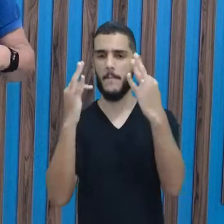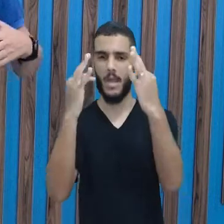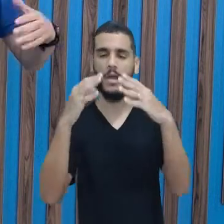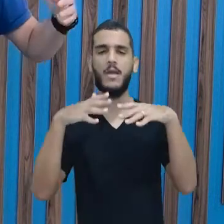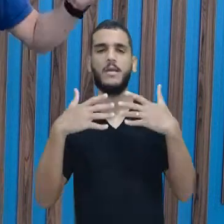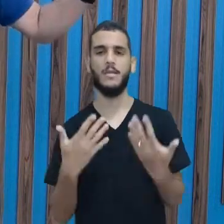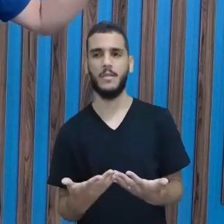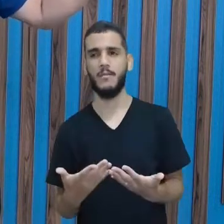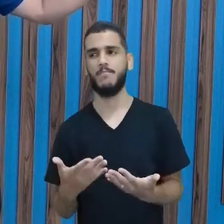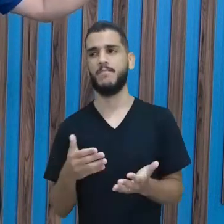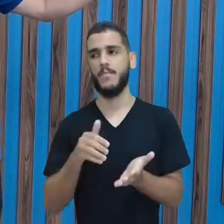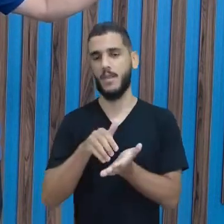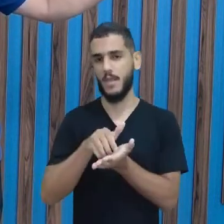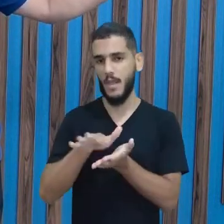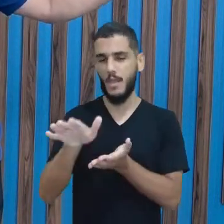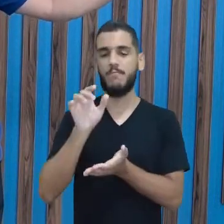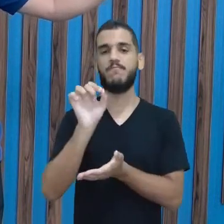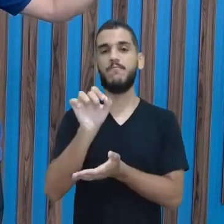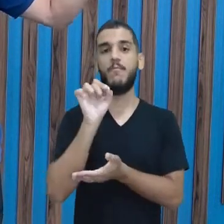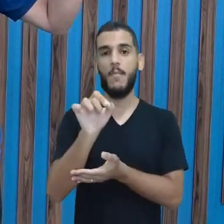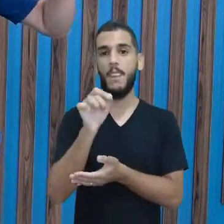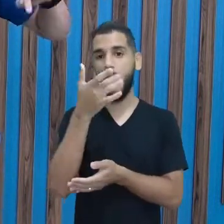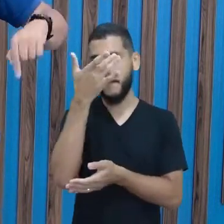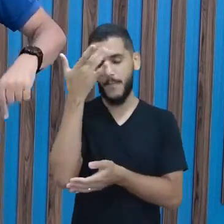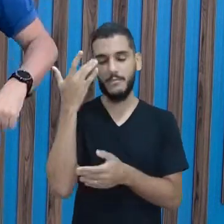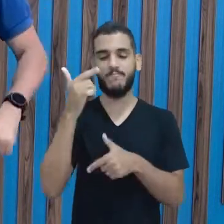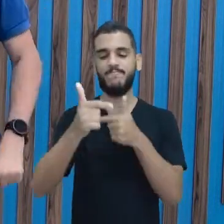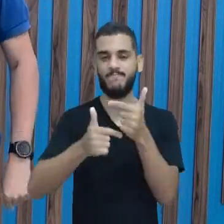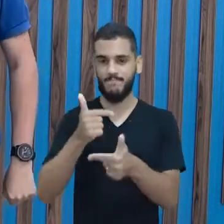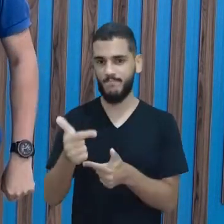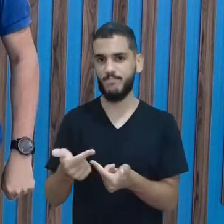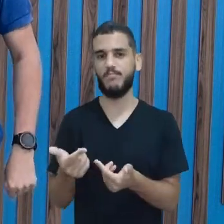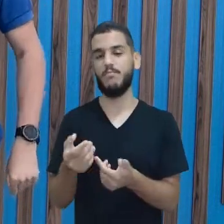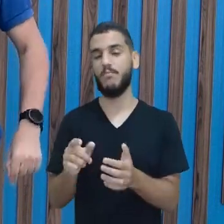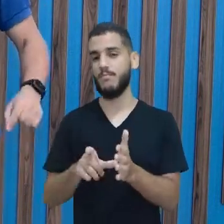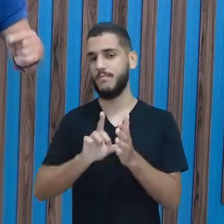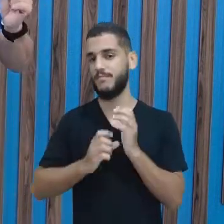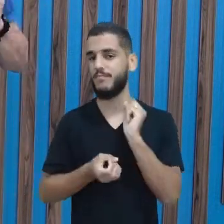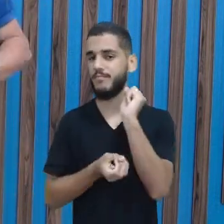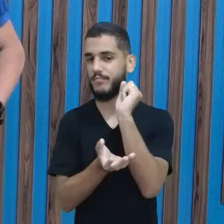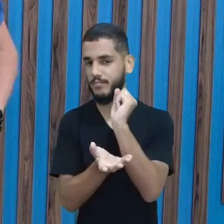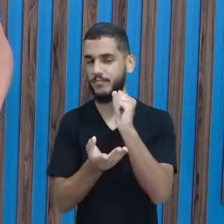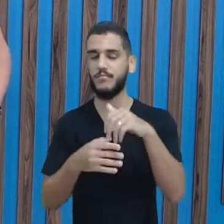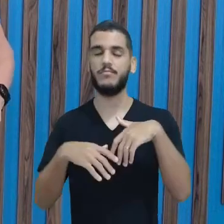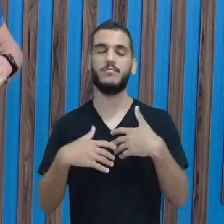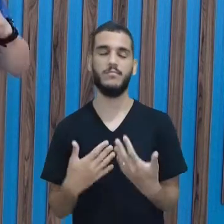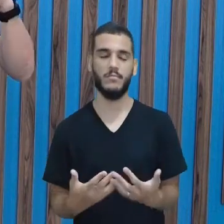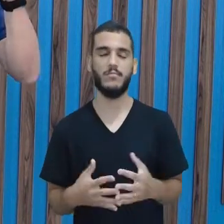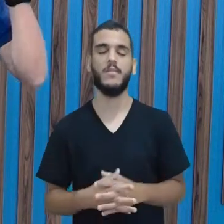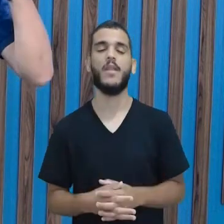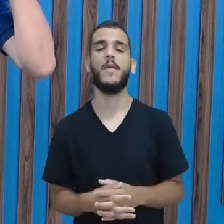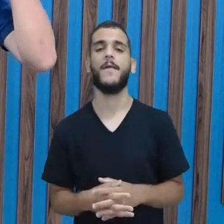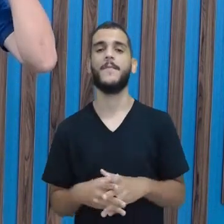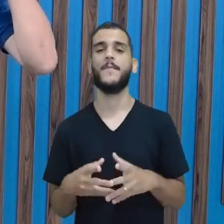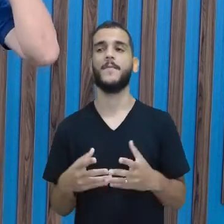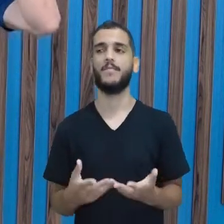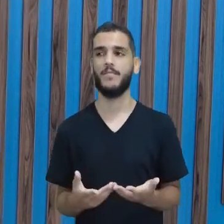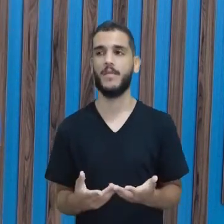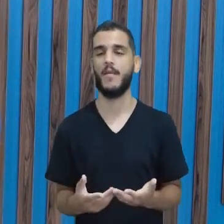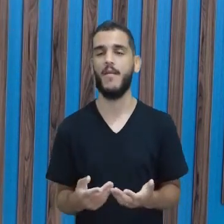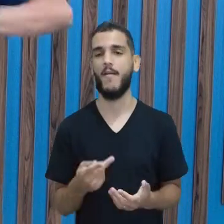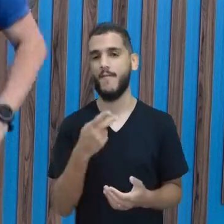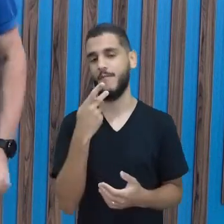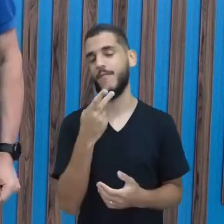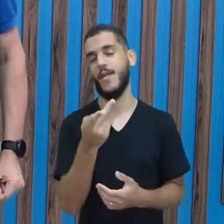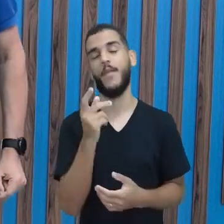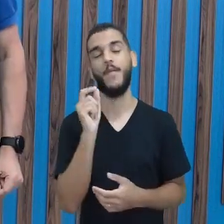tecnológicos que tiram inúmeros postos de trabalho. Você deu spoiler aí, professor. O que é um spoiler, gente? Contar já o